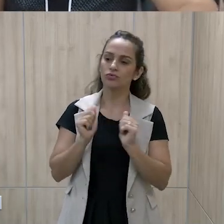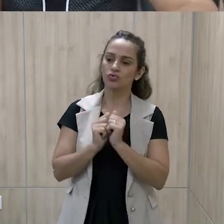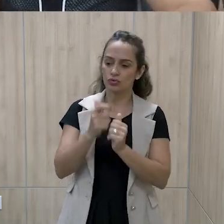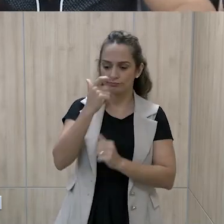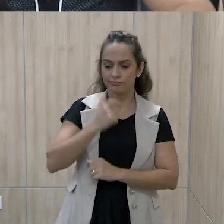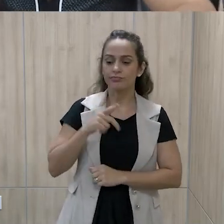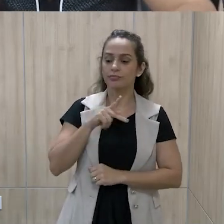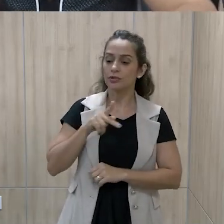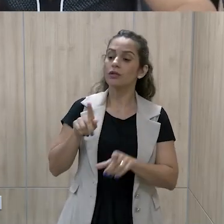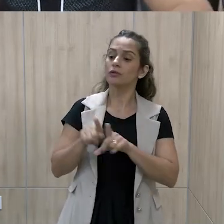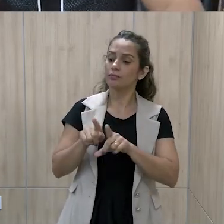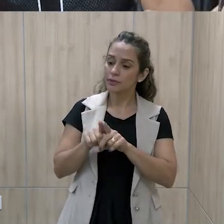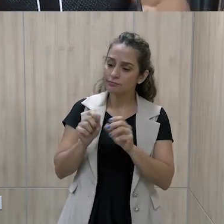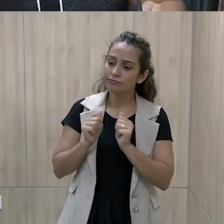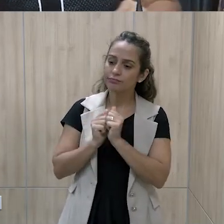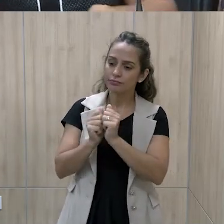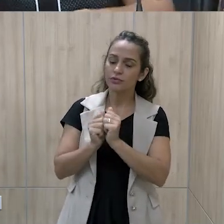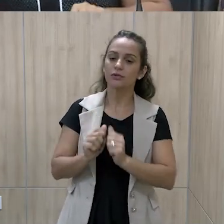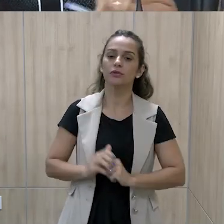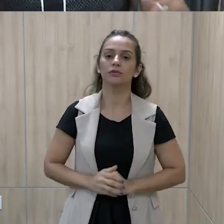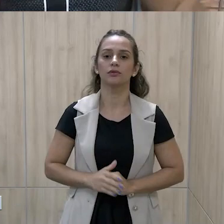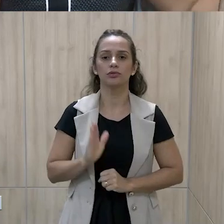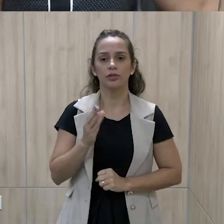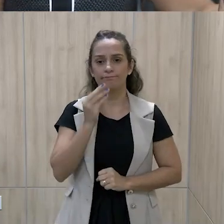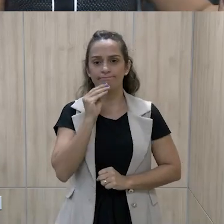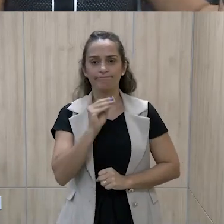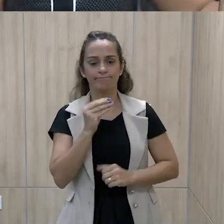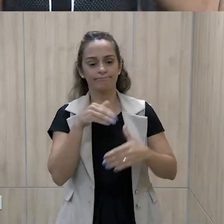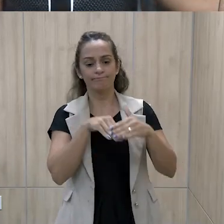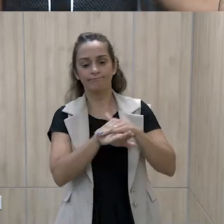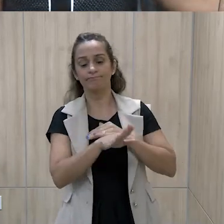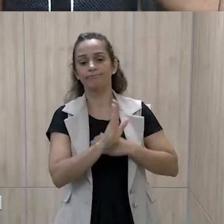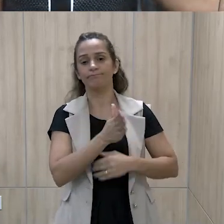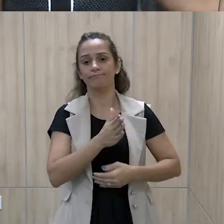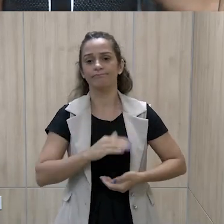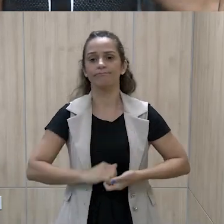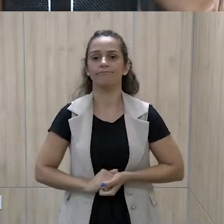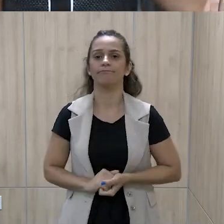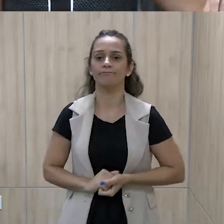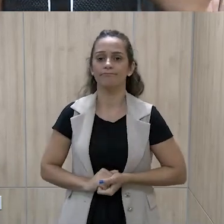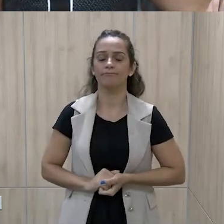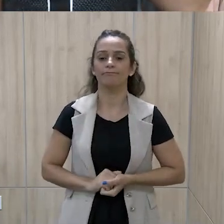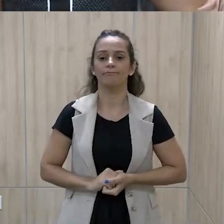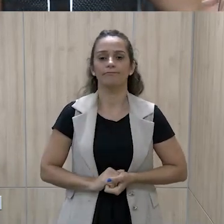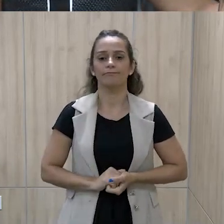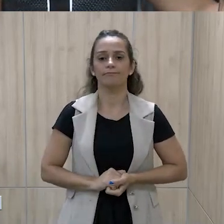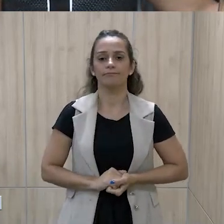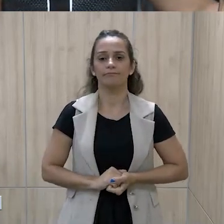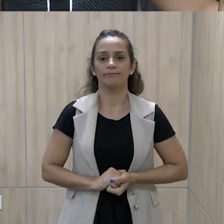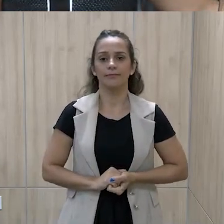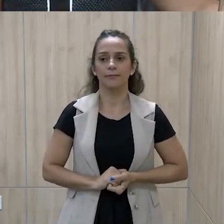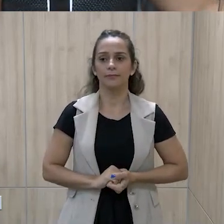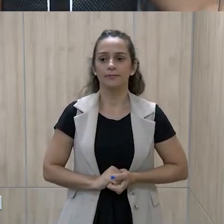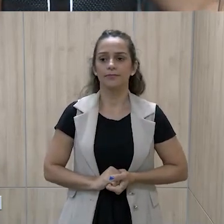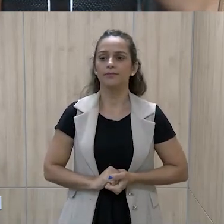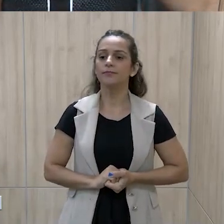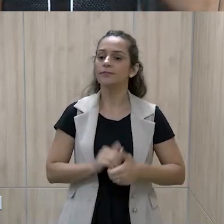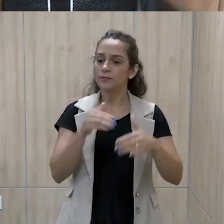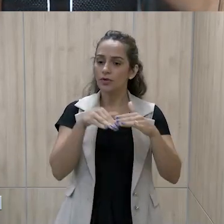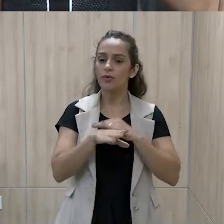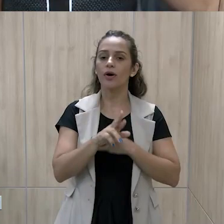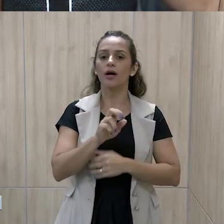a presidência acompanha o relator está rejeitado a tramitação é aprovado parecer